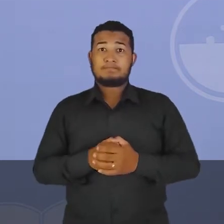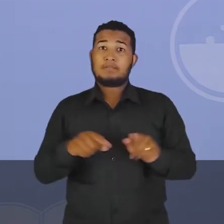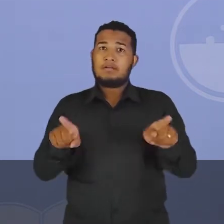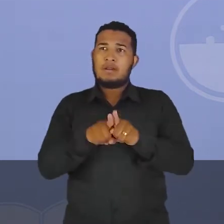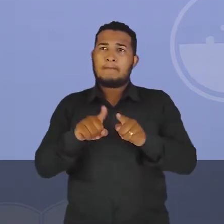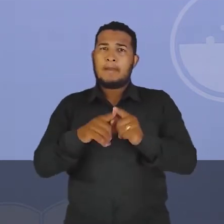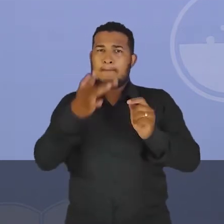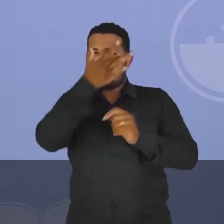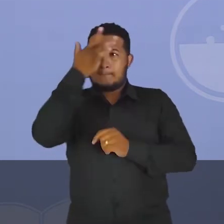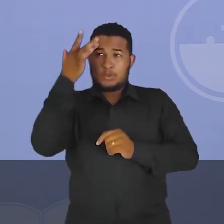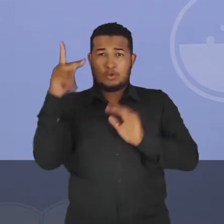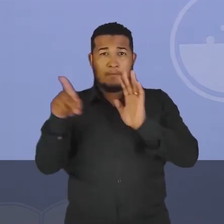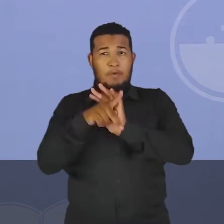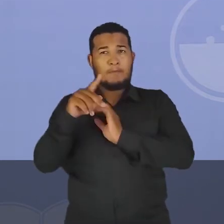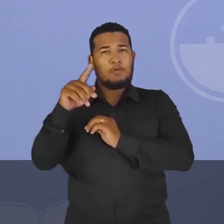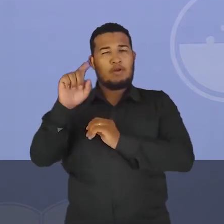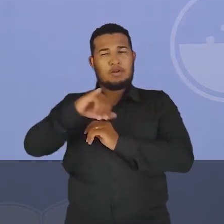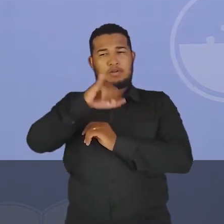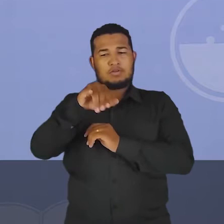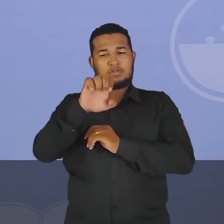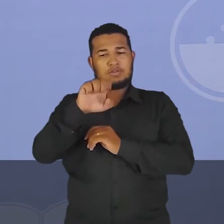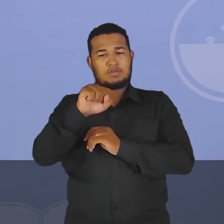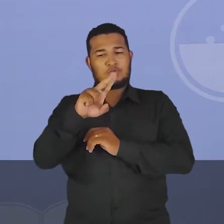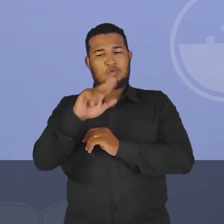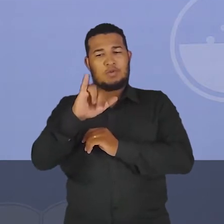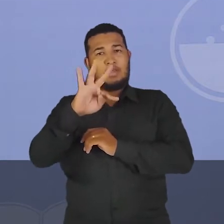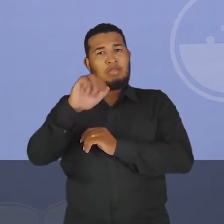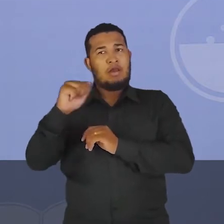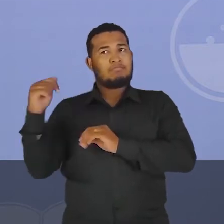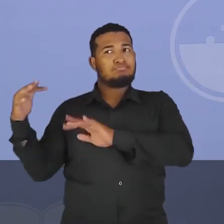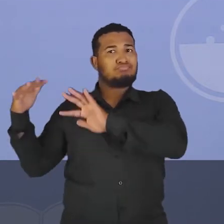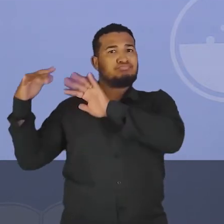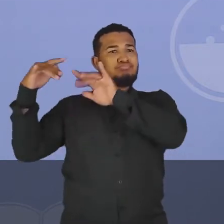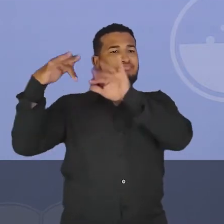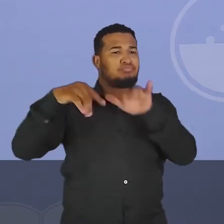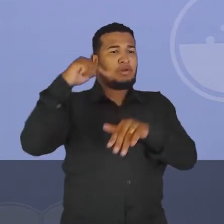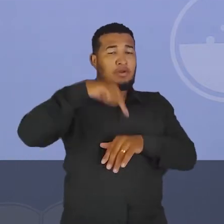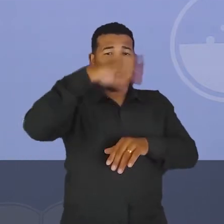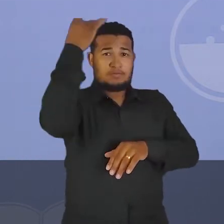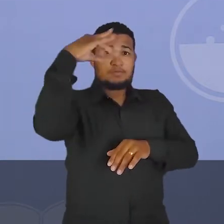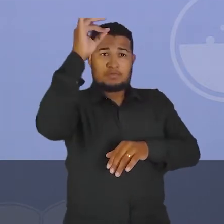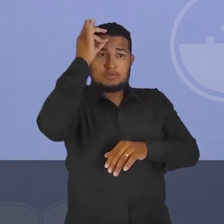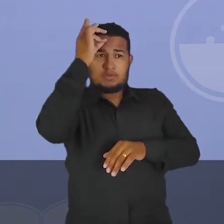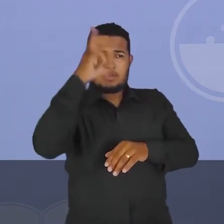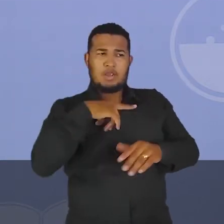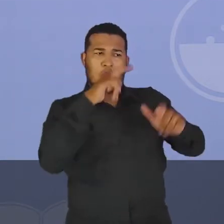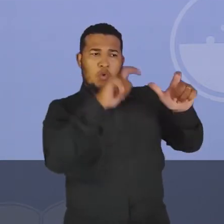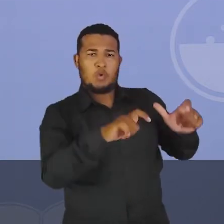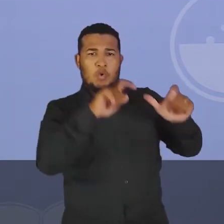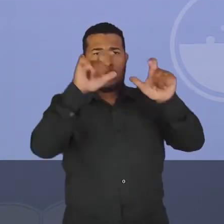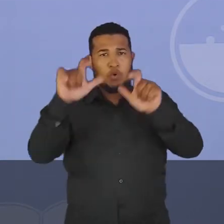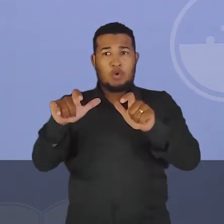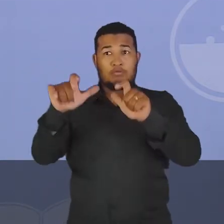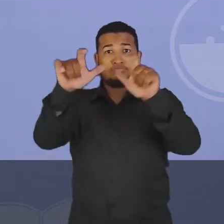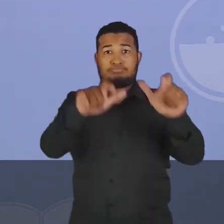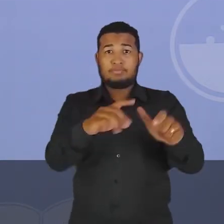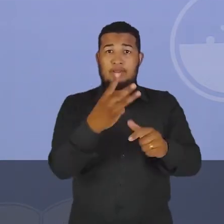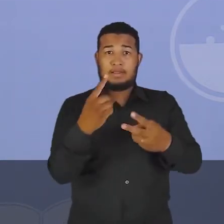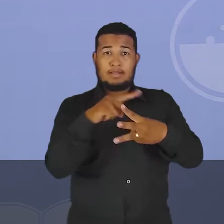jesuítas chegam no Espírito Santo e vai fundar as duas localidades importantes,